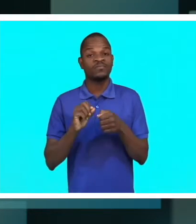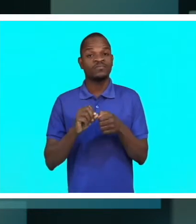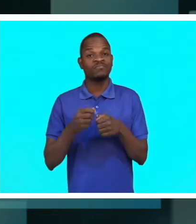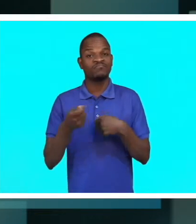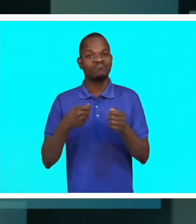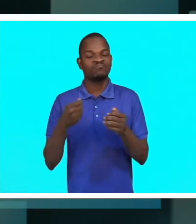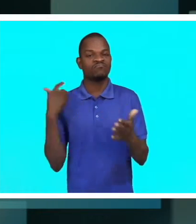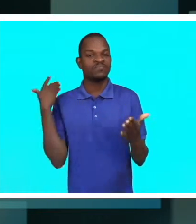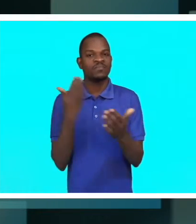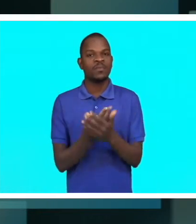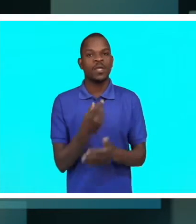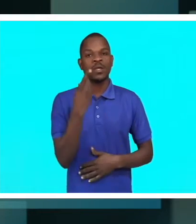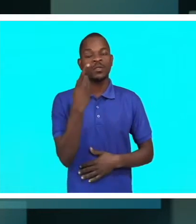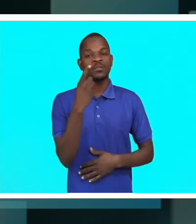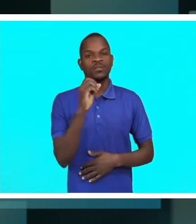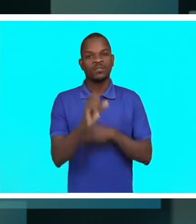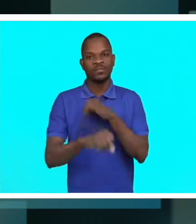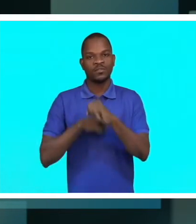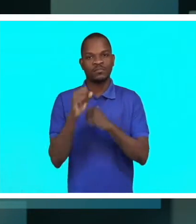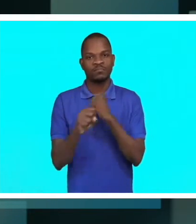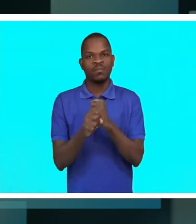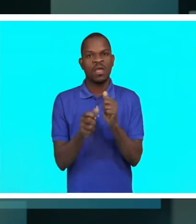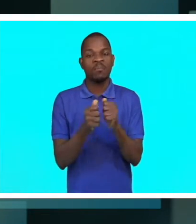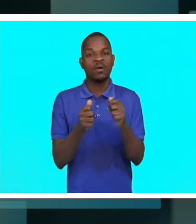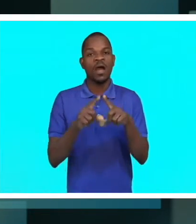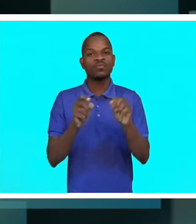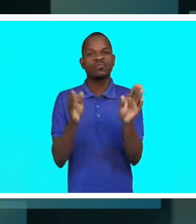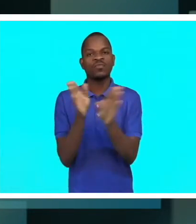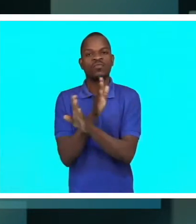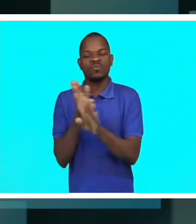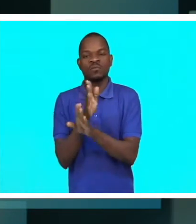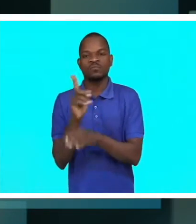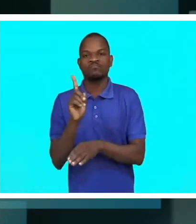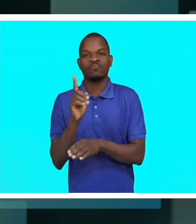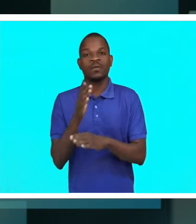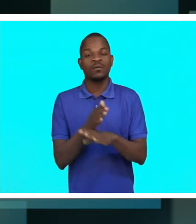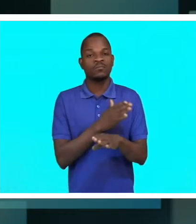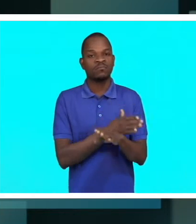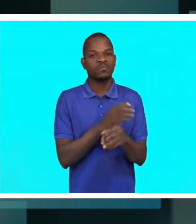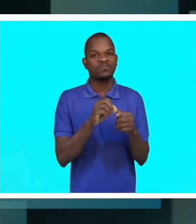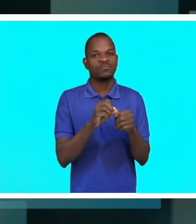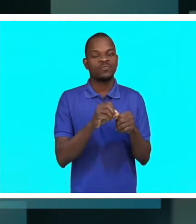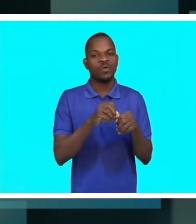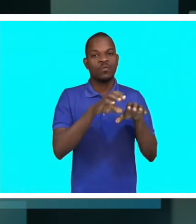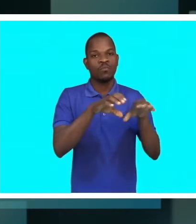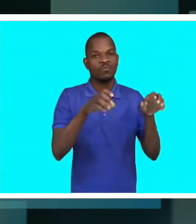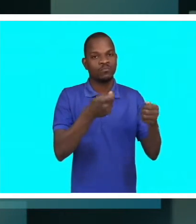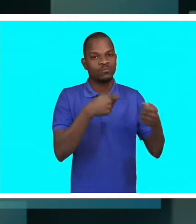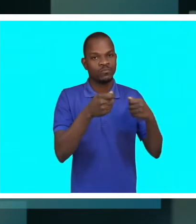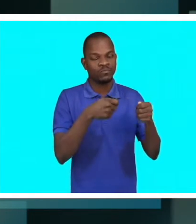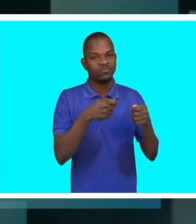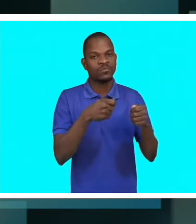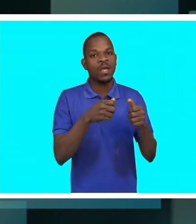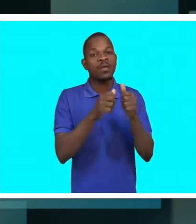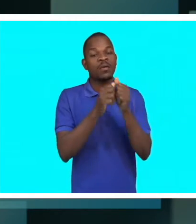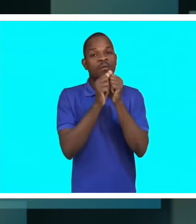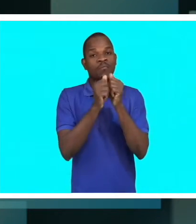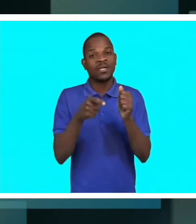Vou fazer esse negócio mais ou menos há 10 anos, mas não como ambulante. Eu faço refeições no mercado e vendo.